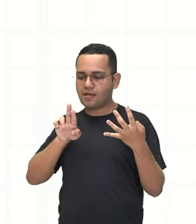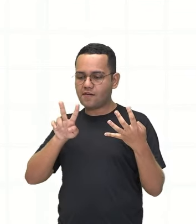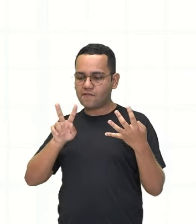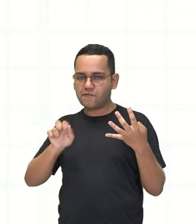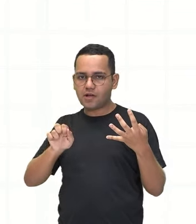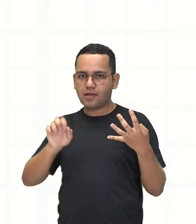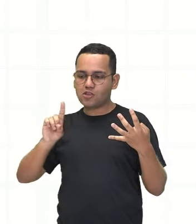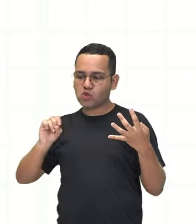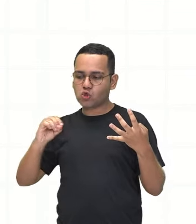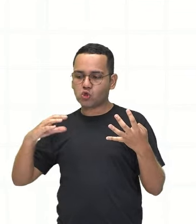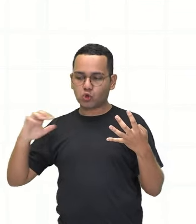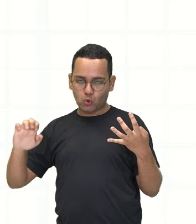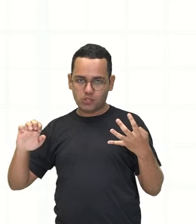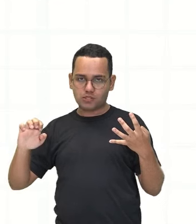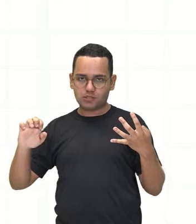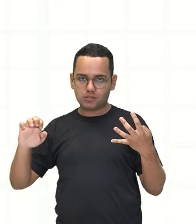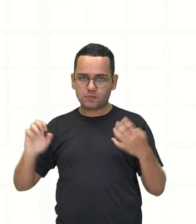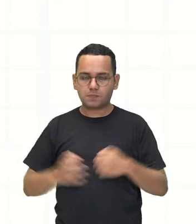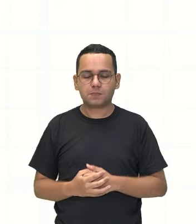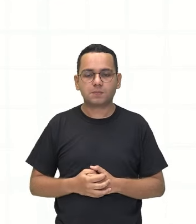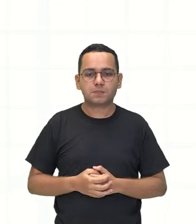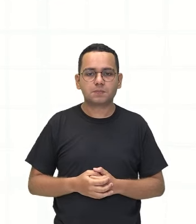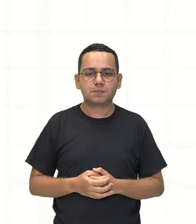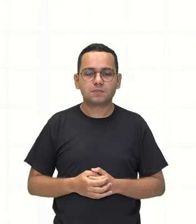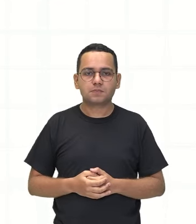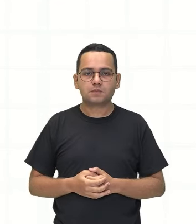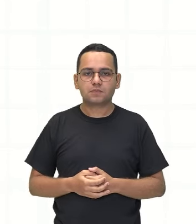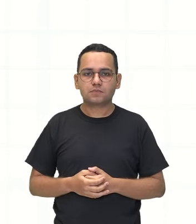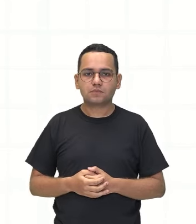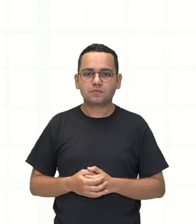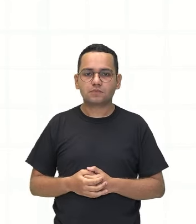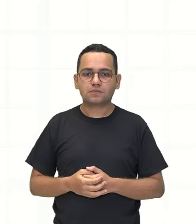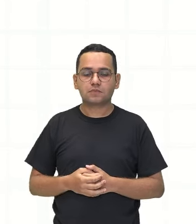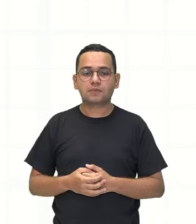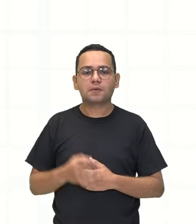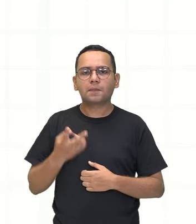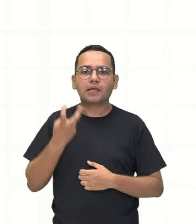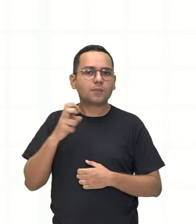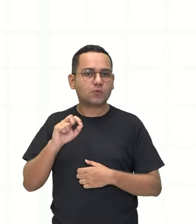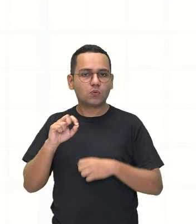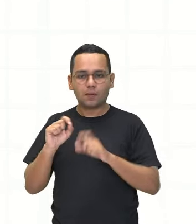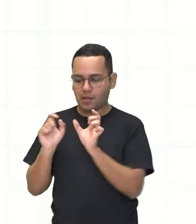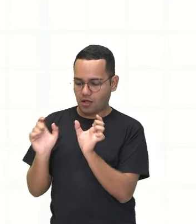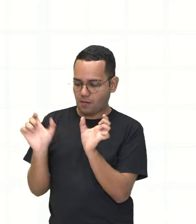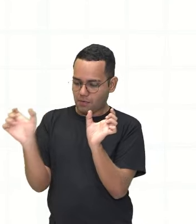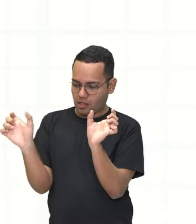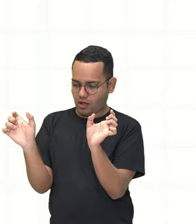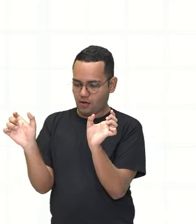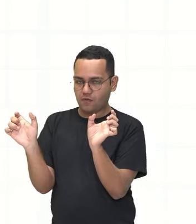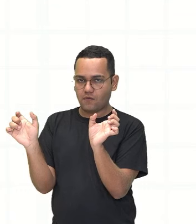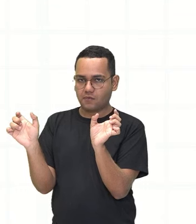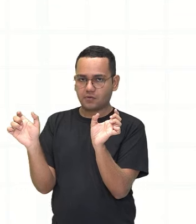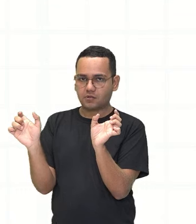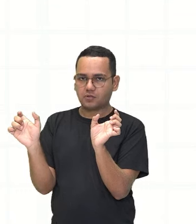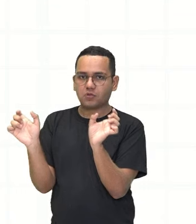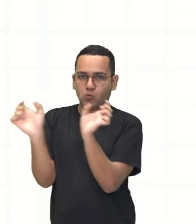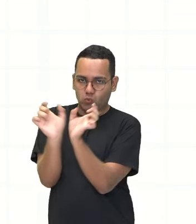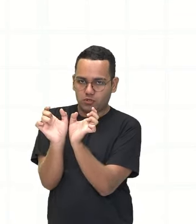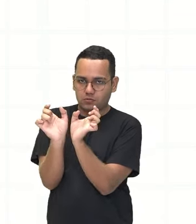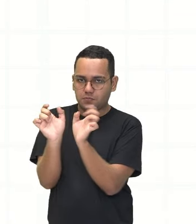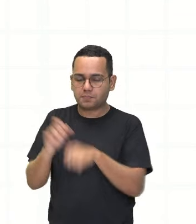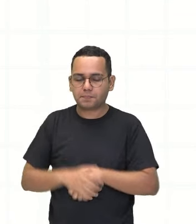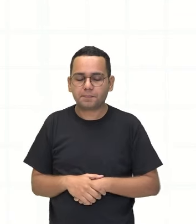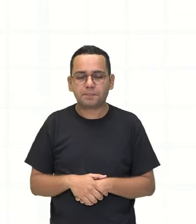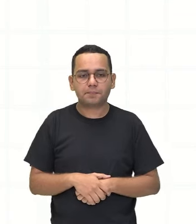que o substantivo composto ele vai ser unido, né? Por duas palavras. Certo? Então, daí eu tenho